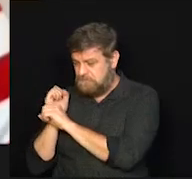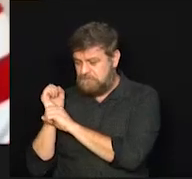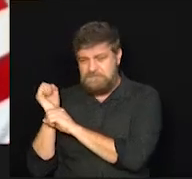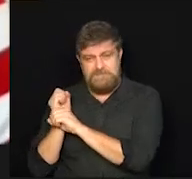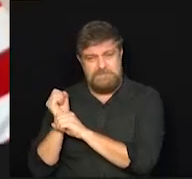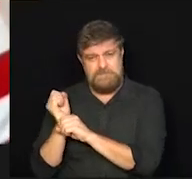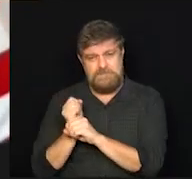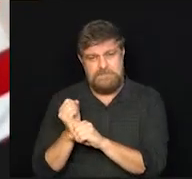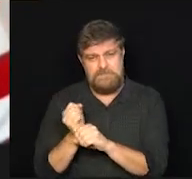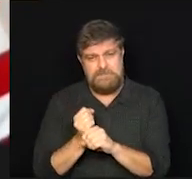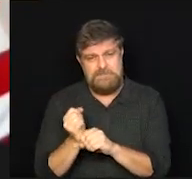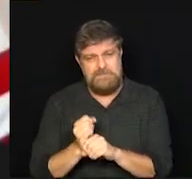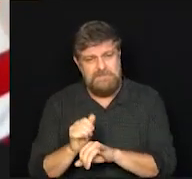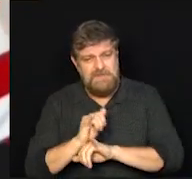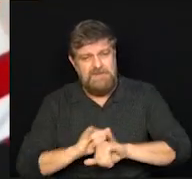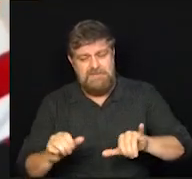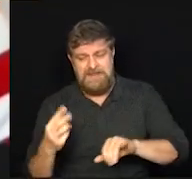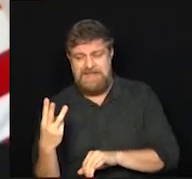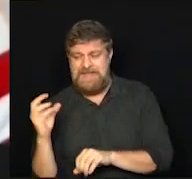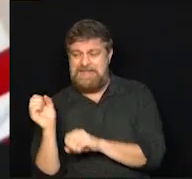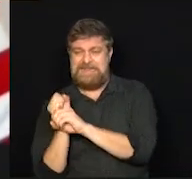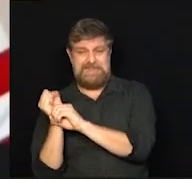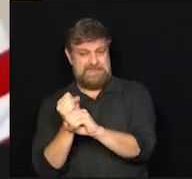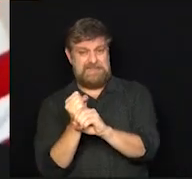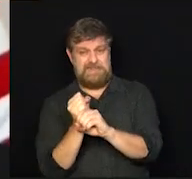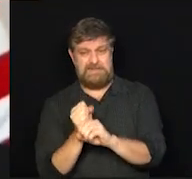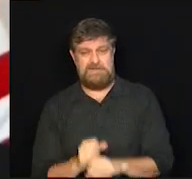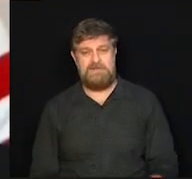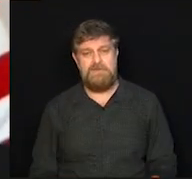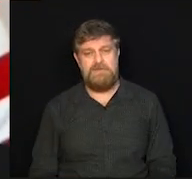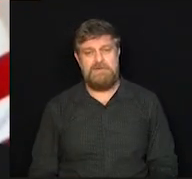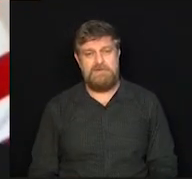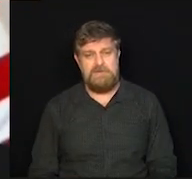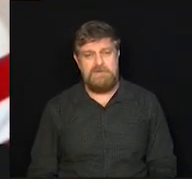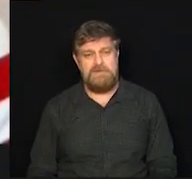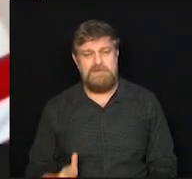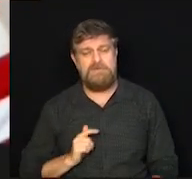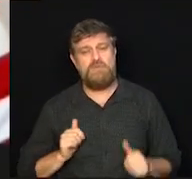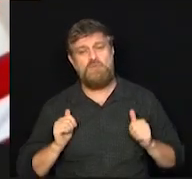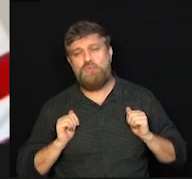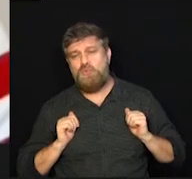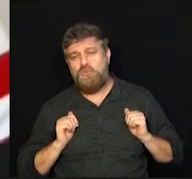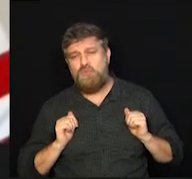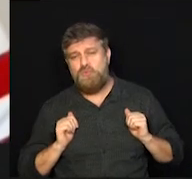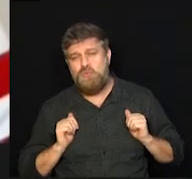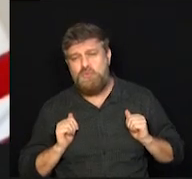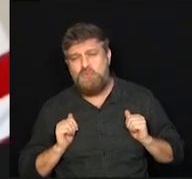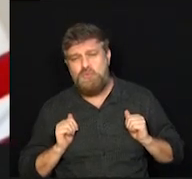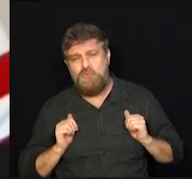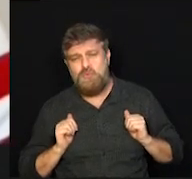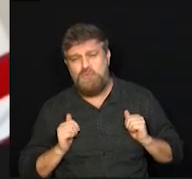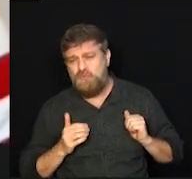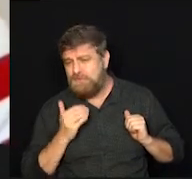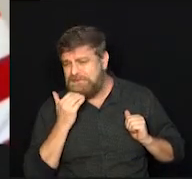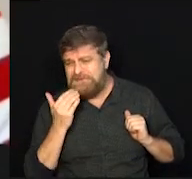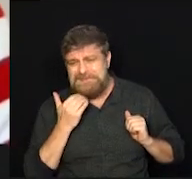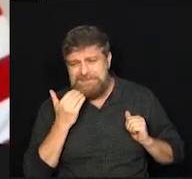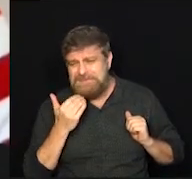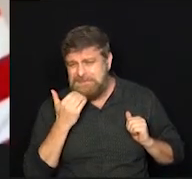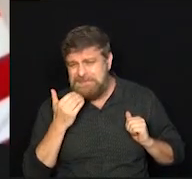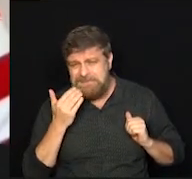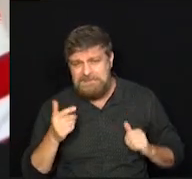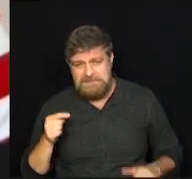né vamos ver se nos últimos 30 anos ela tem um ausência em diversos governos na ausência de